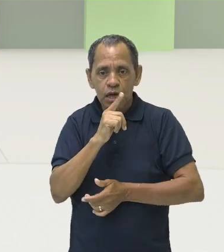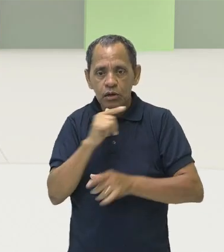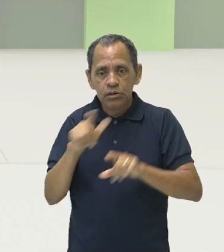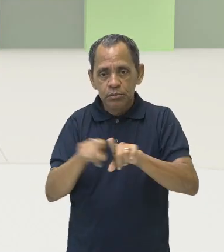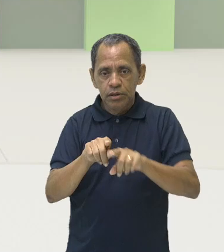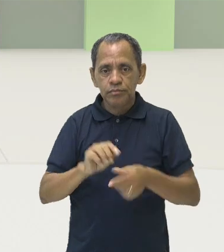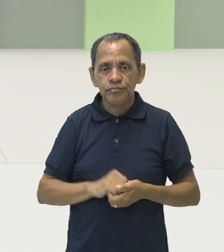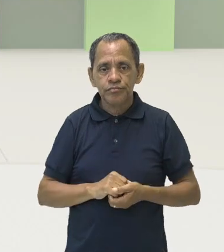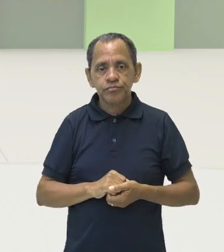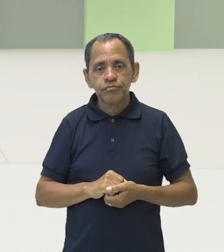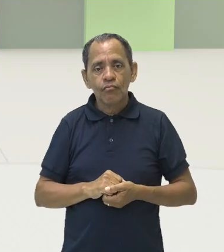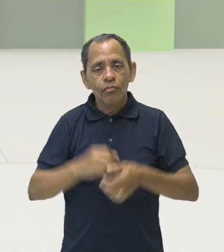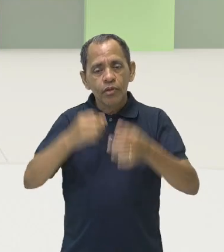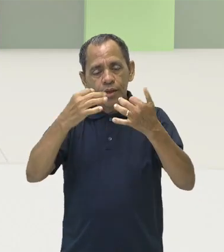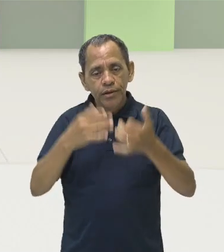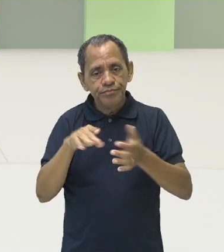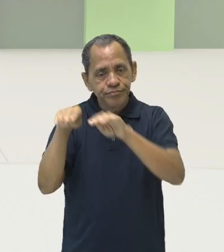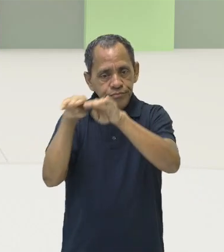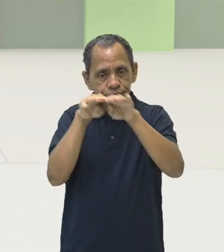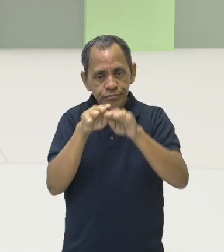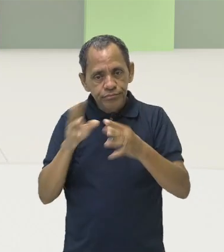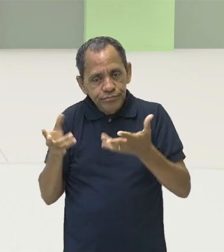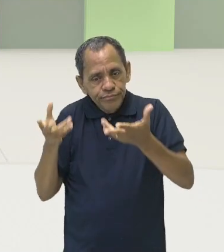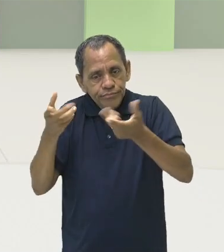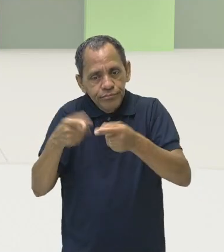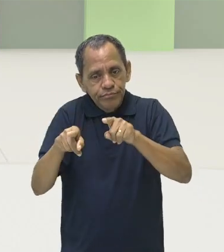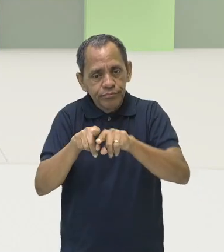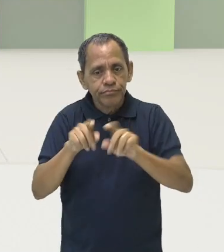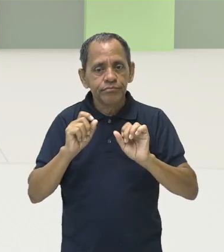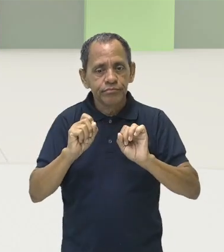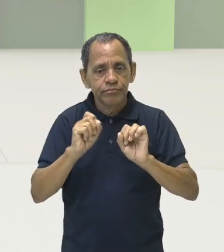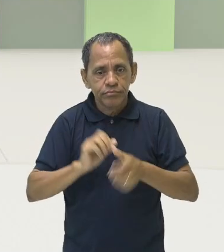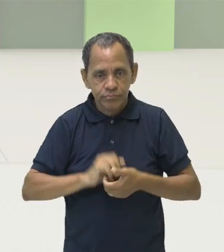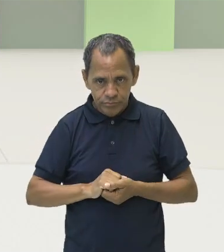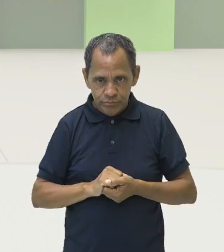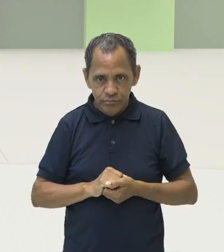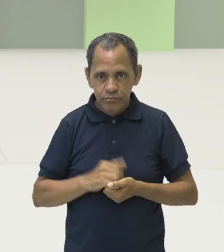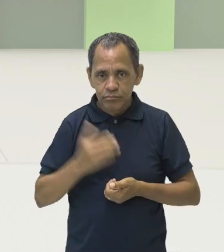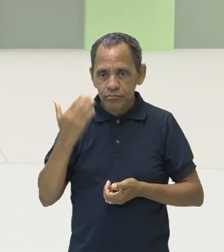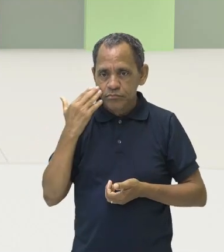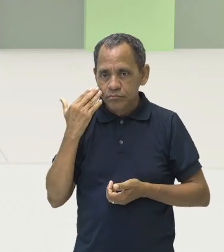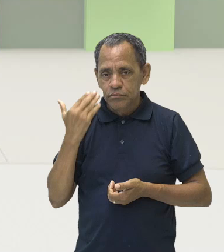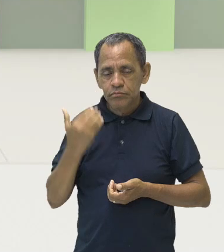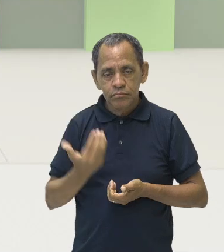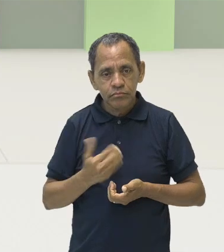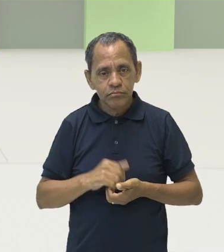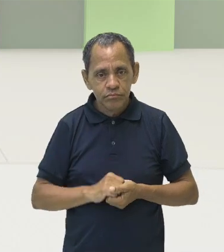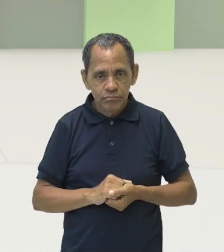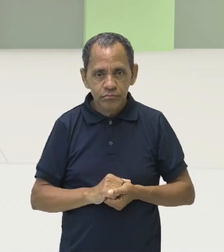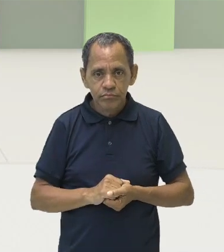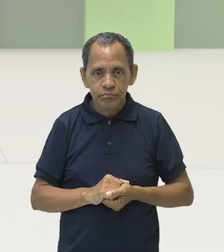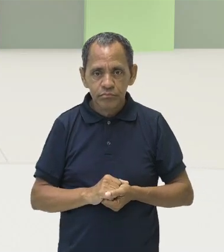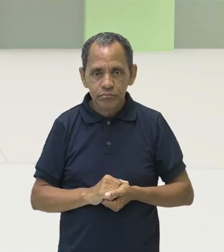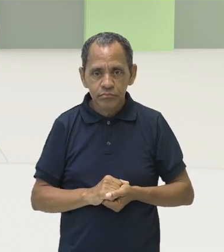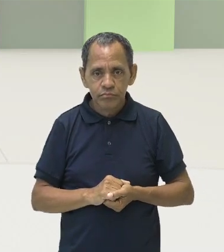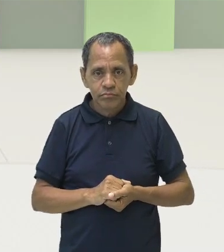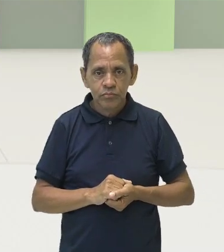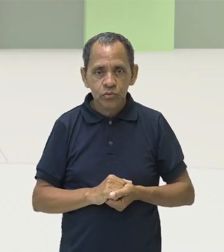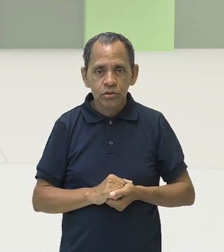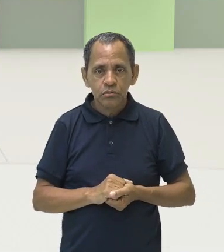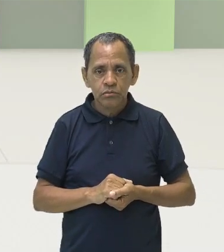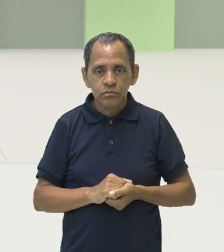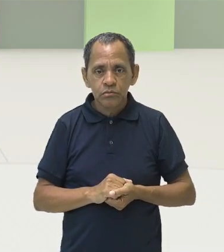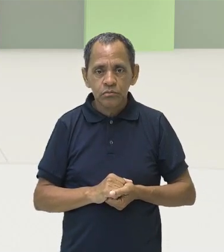gente está falando de padrões de qualidade, a gente precisa conhecer aqui os padrões. Quais são esses padrões de qualidade? Observem aqui, quais são